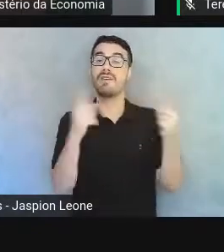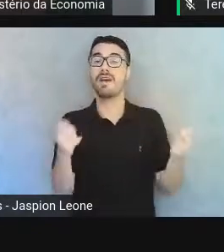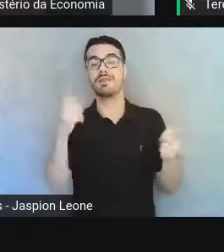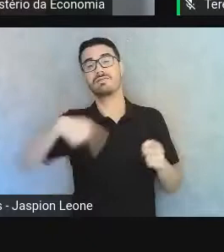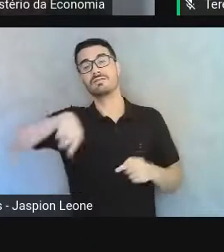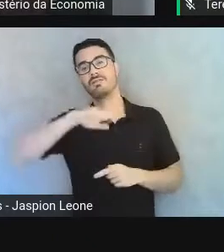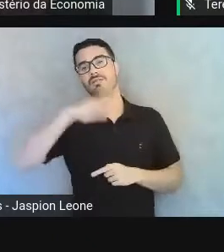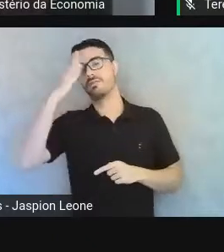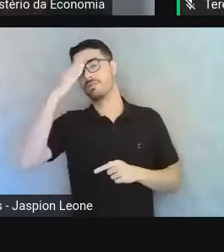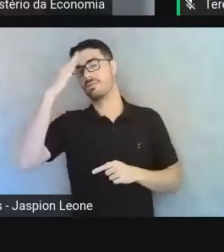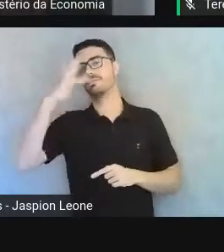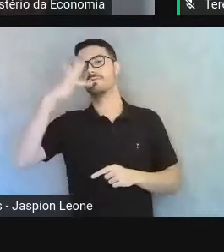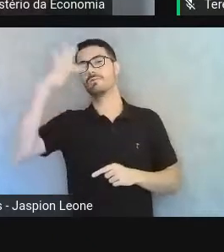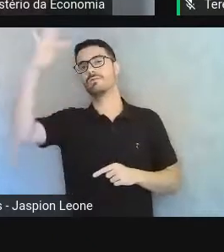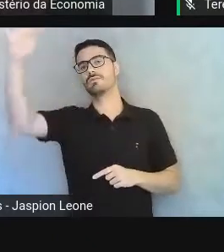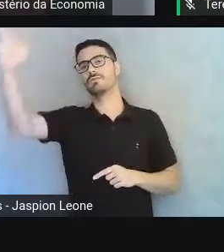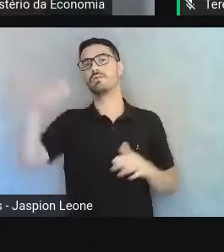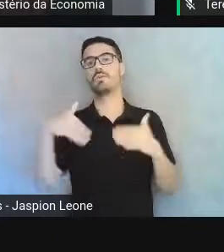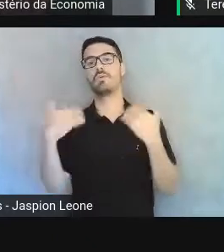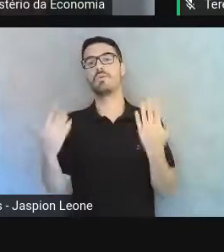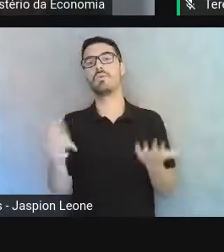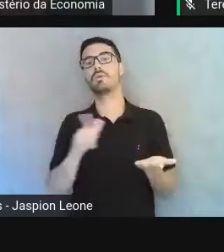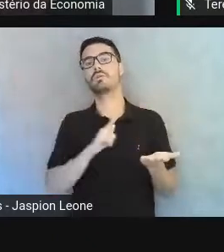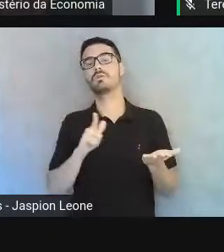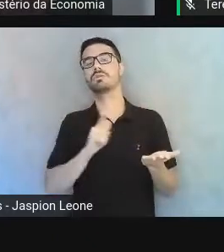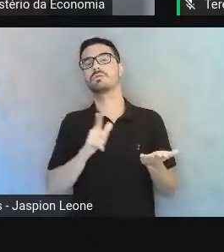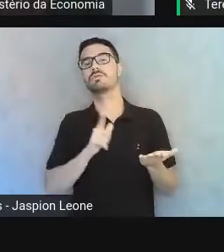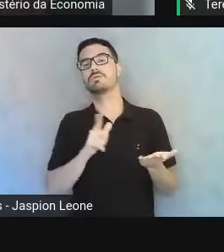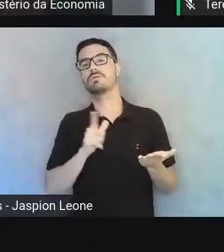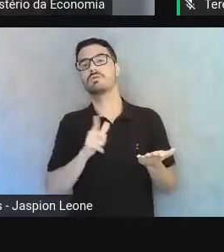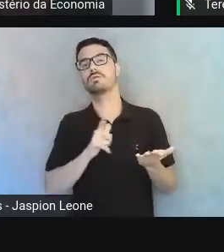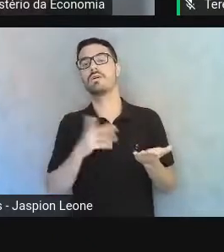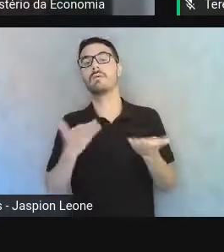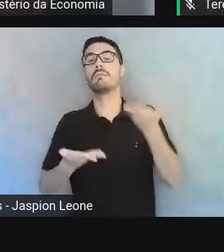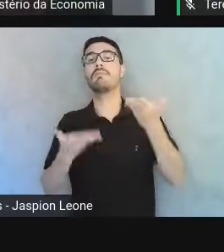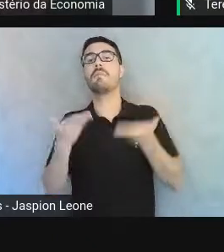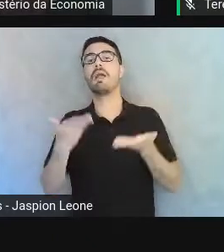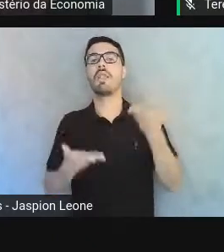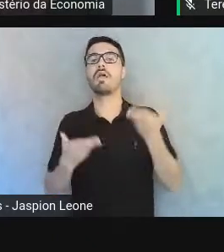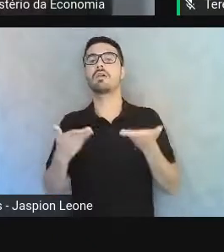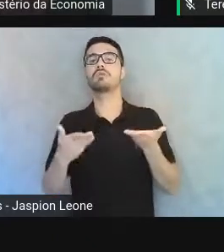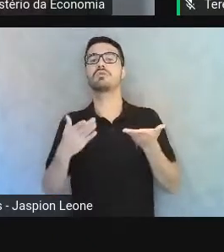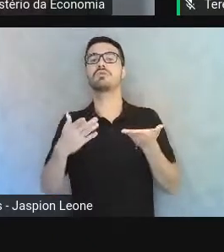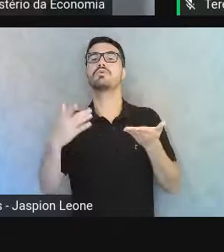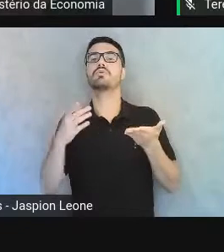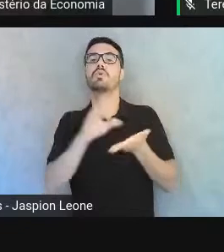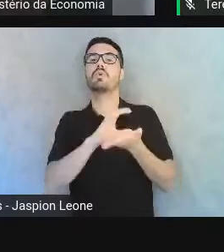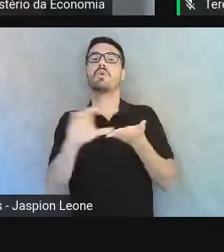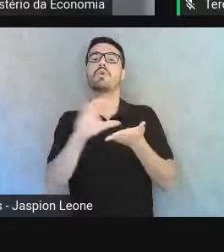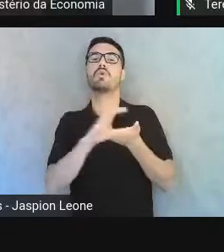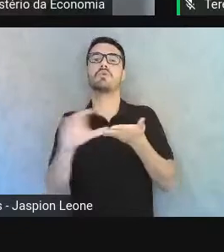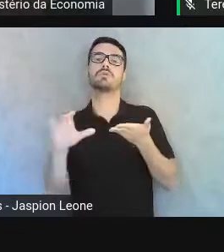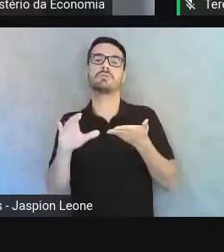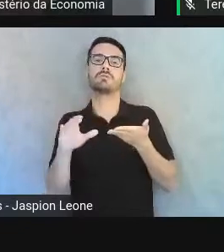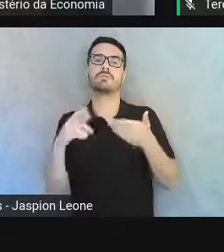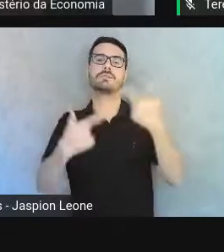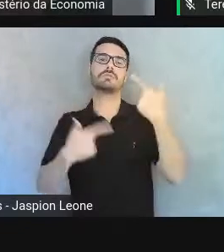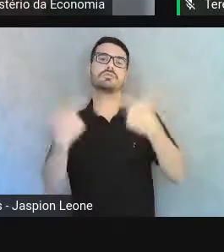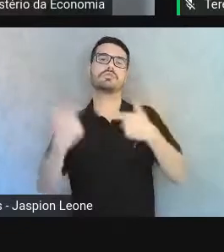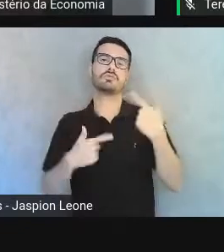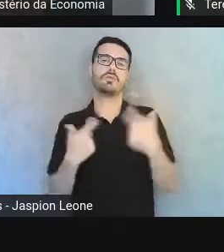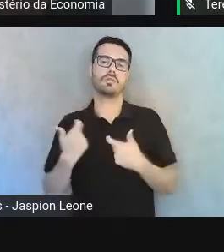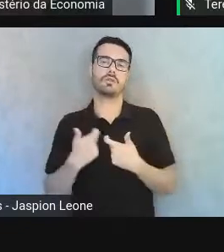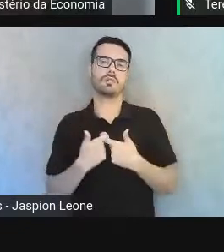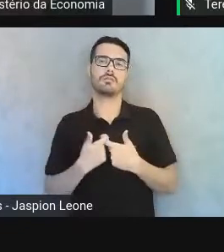pouco mais para frente, quando tivermos, então, esse balanço do orçamento de guerra, razão pela qual, eu volto a dizer,